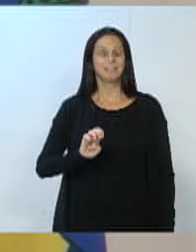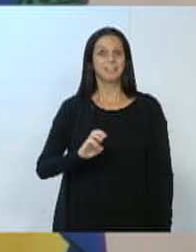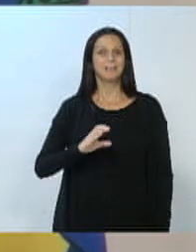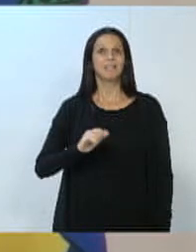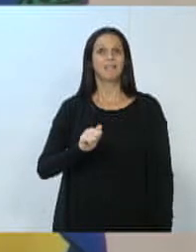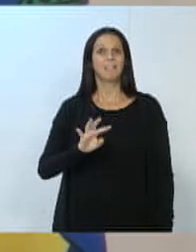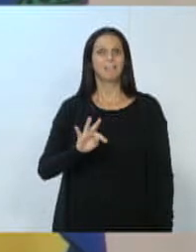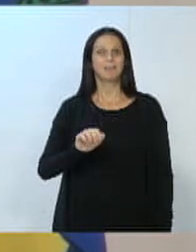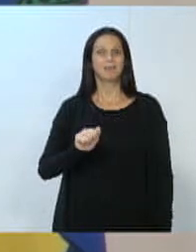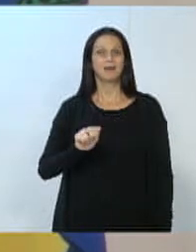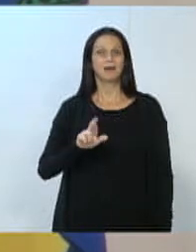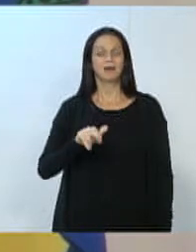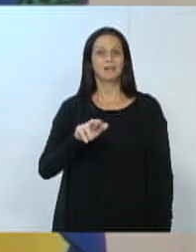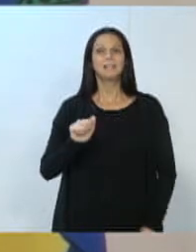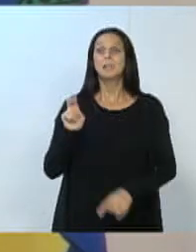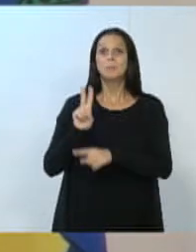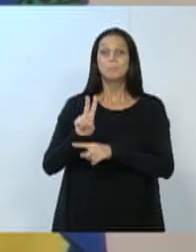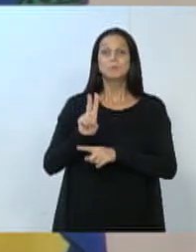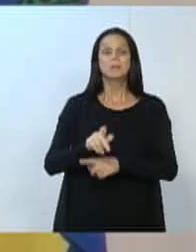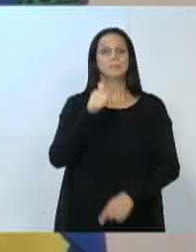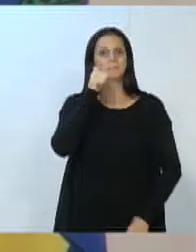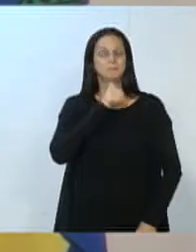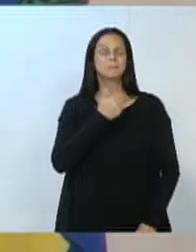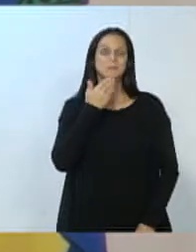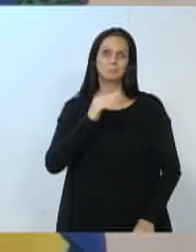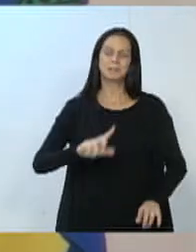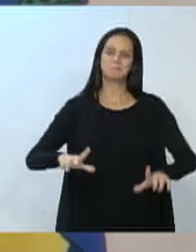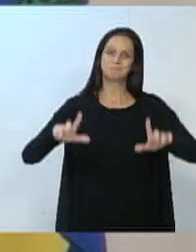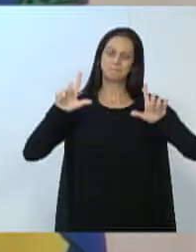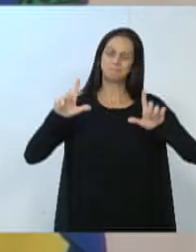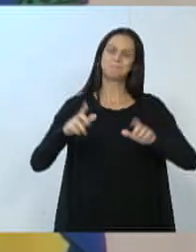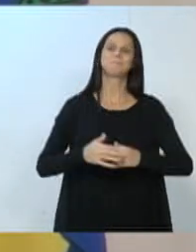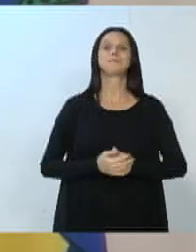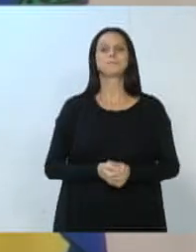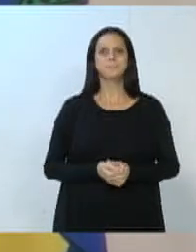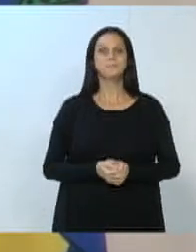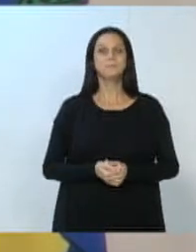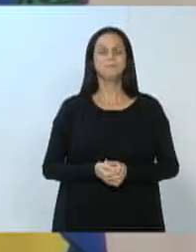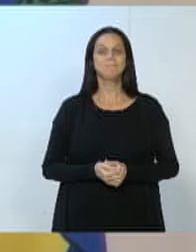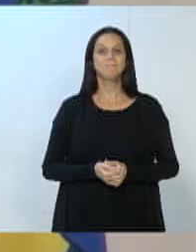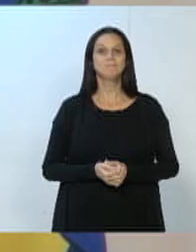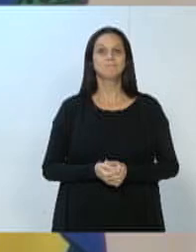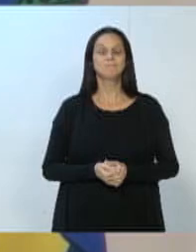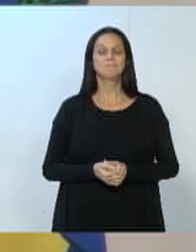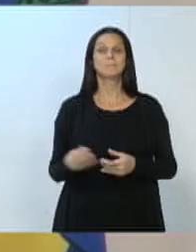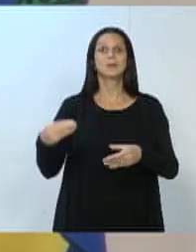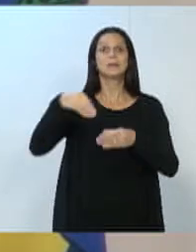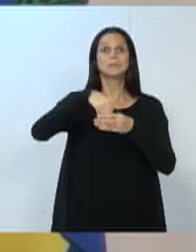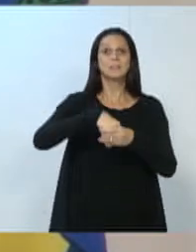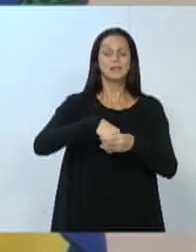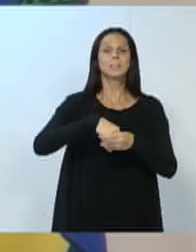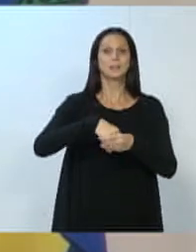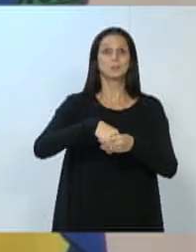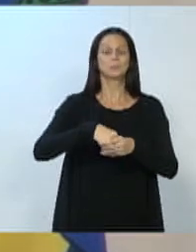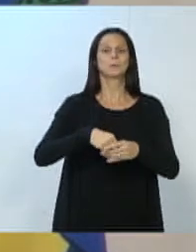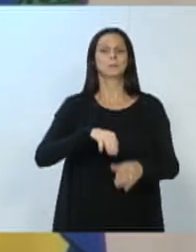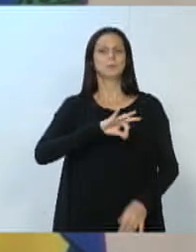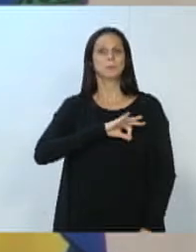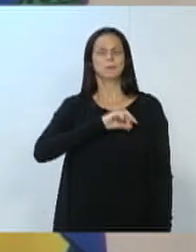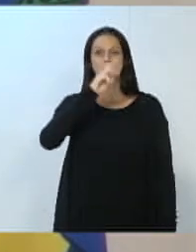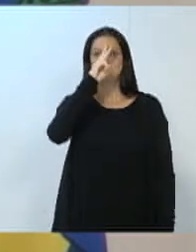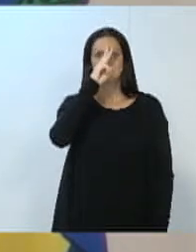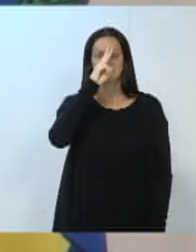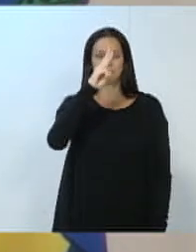mulher já pode colocar por gentileza as fotos Ali o espaço está localizado dentro do 10º Batalhão da Polícia